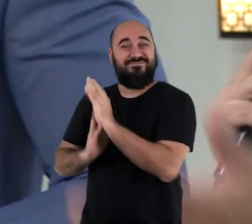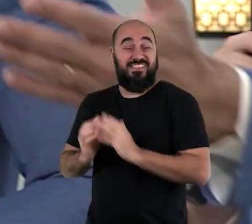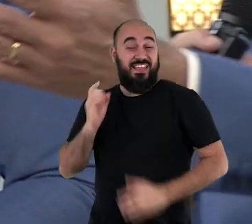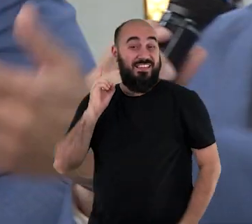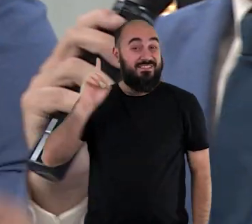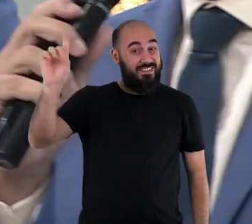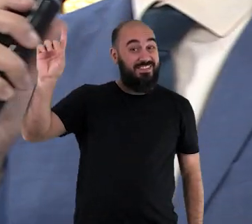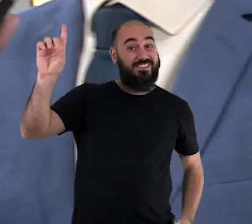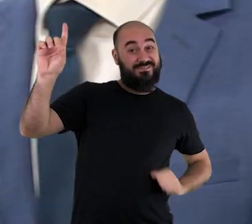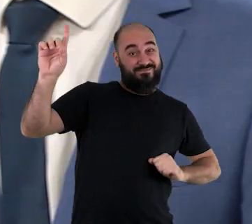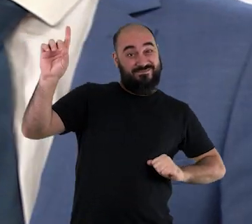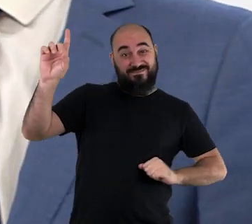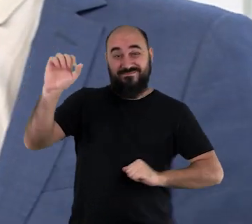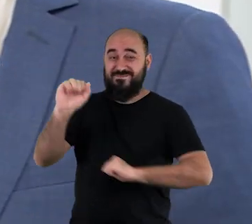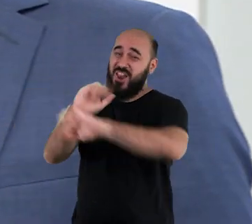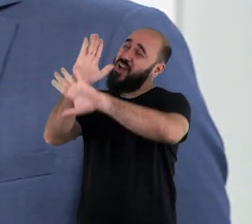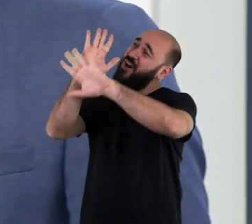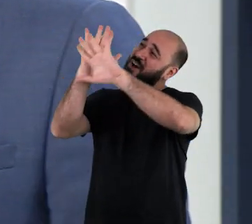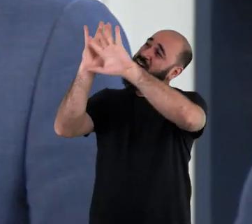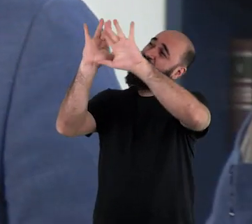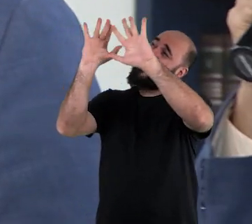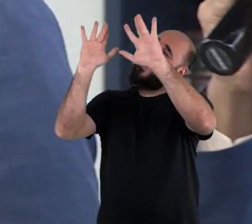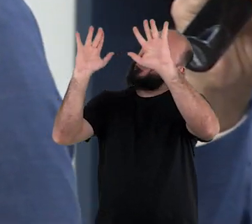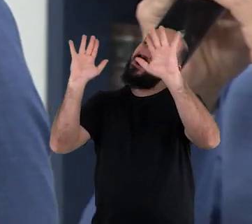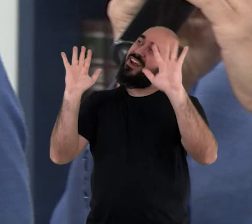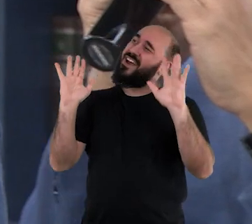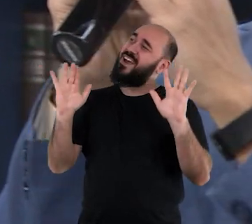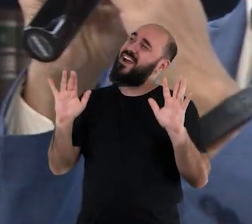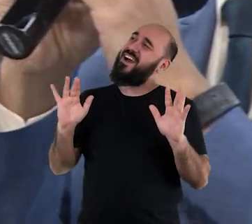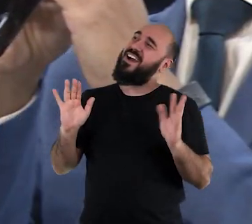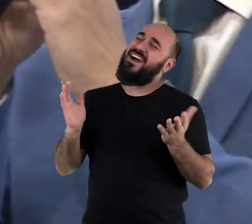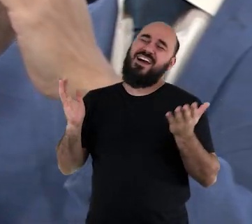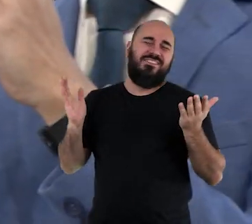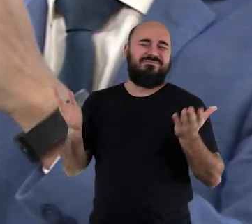louvor. A Deus seja glória,